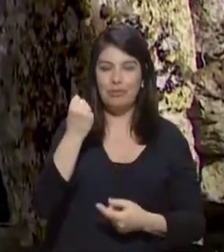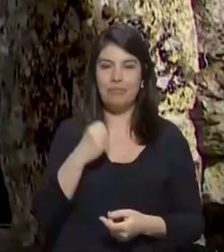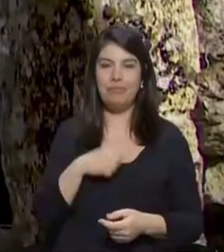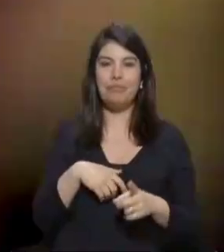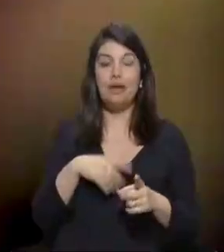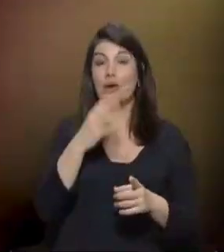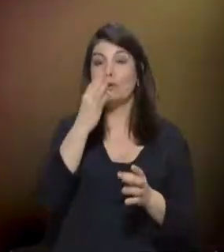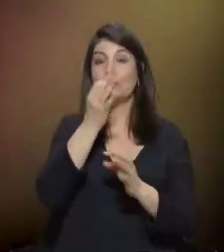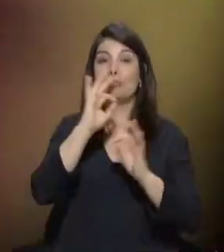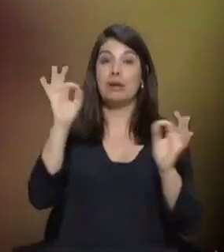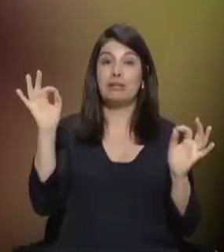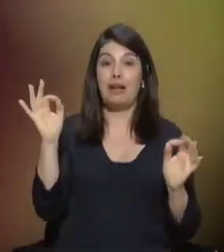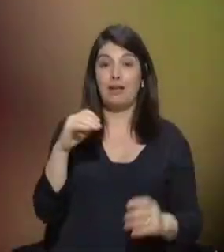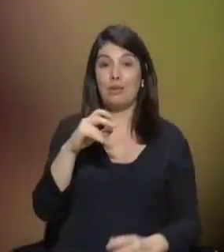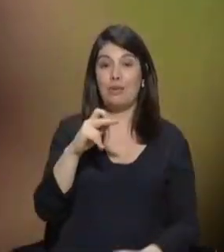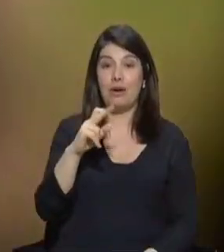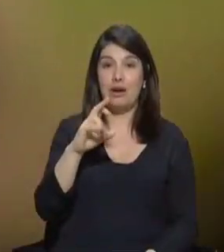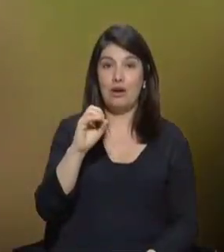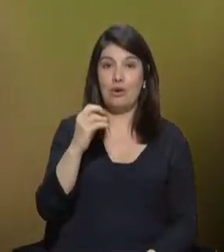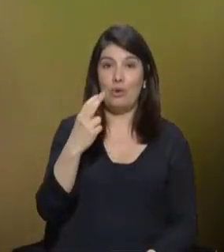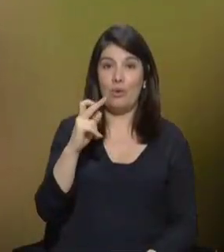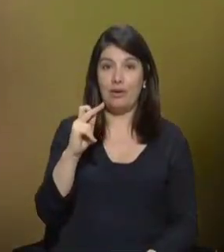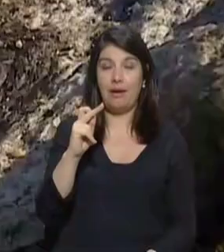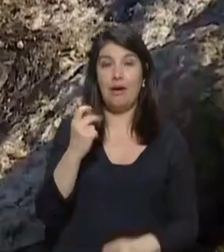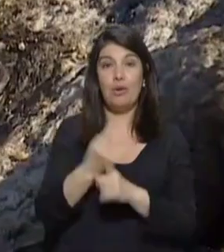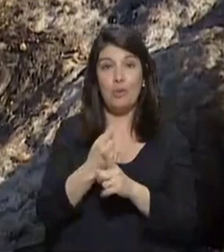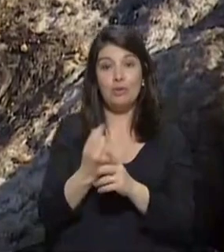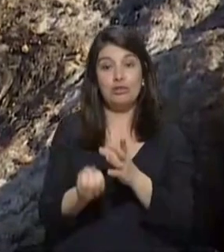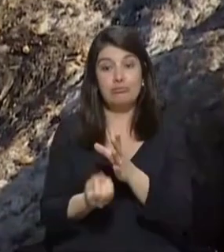Arouca! São coisas nascidas no terreno de Arouca.